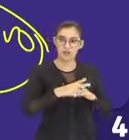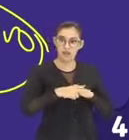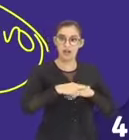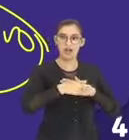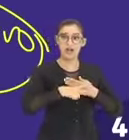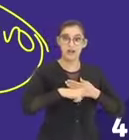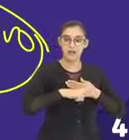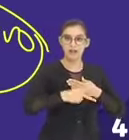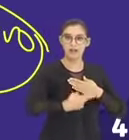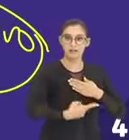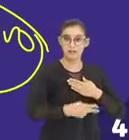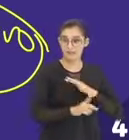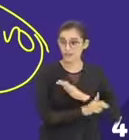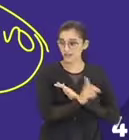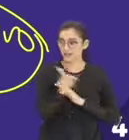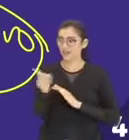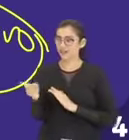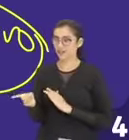Conclusão lógica aqui do B?